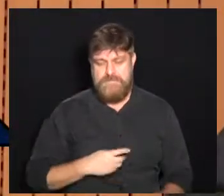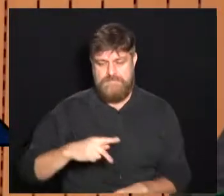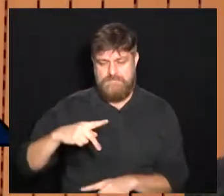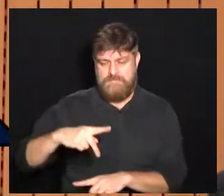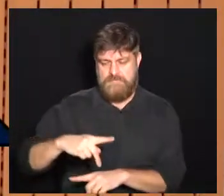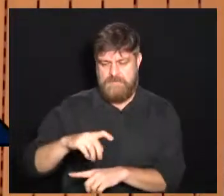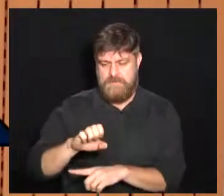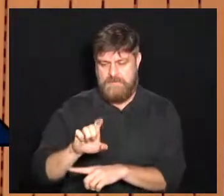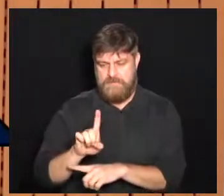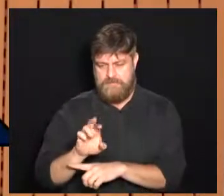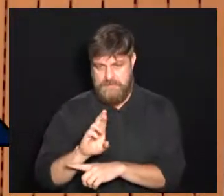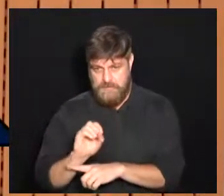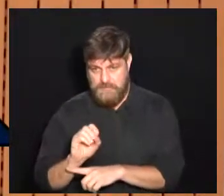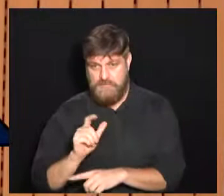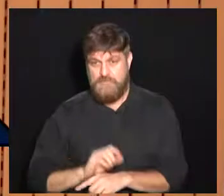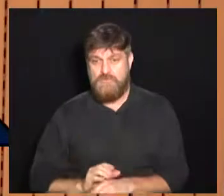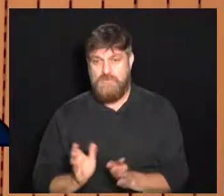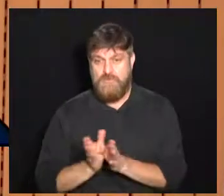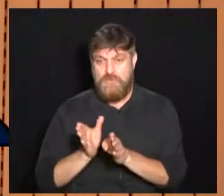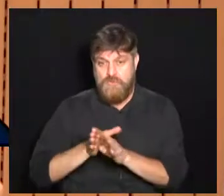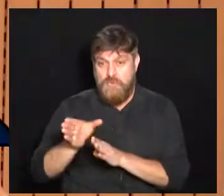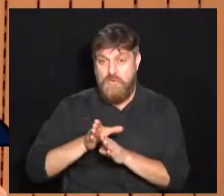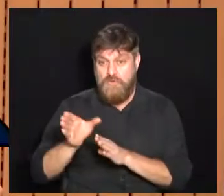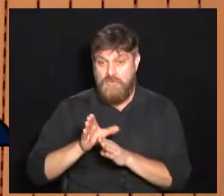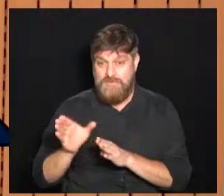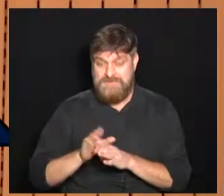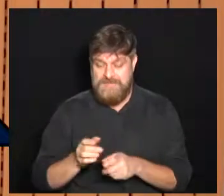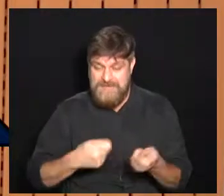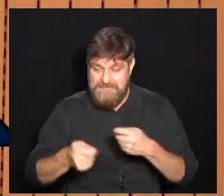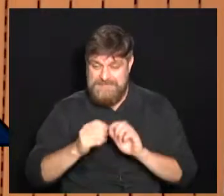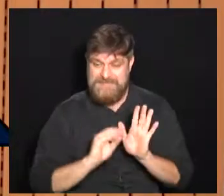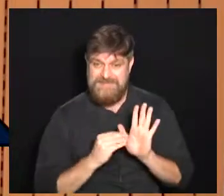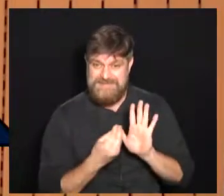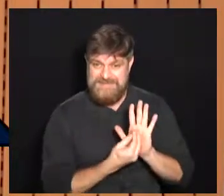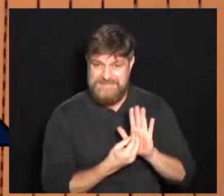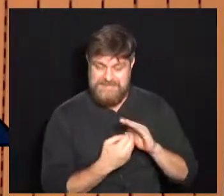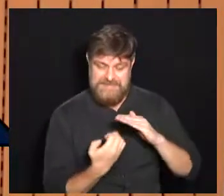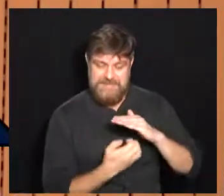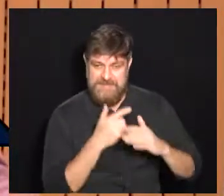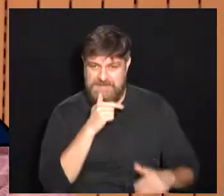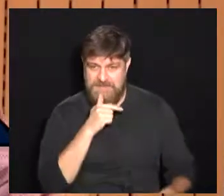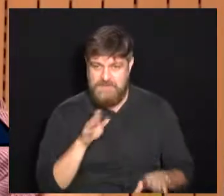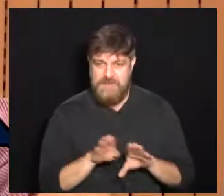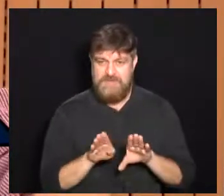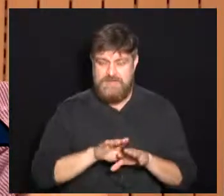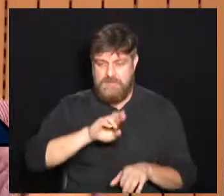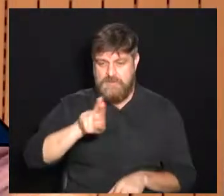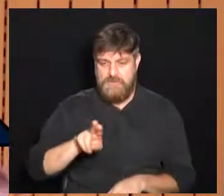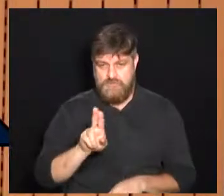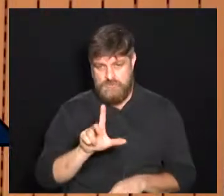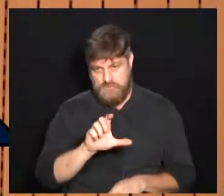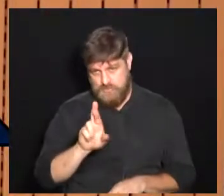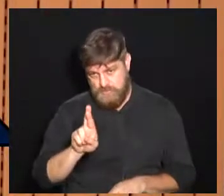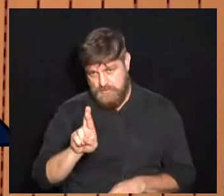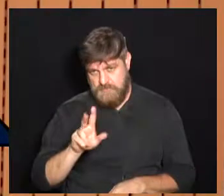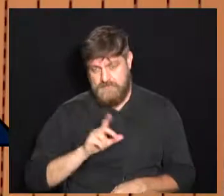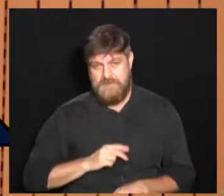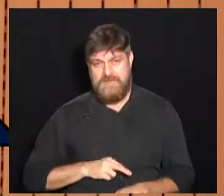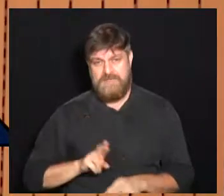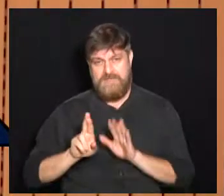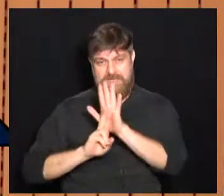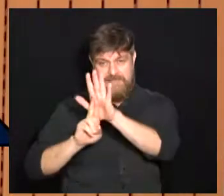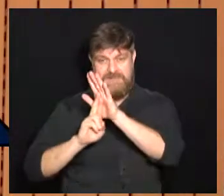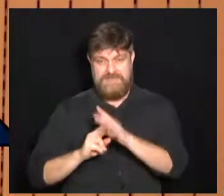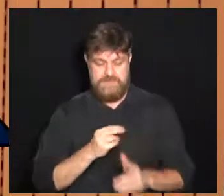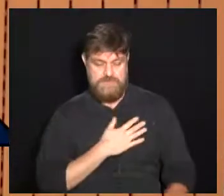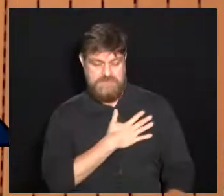que é presidente do Conselho de Administração da Sanasa, e do Júlio Martello, que representa aqui o vereador Tenente Santini. E eu gostaria,